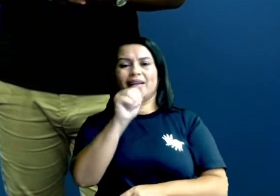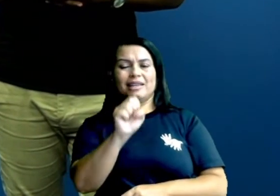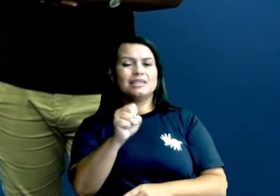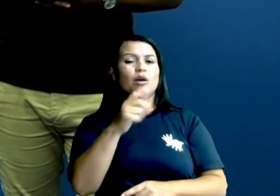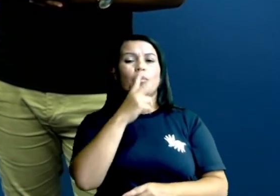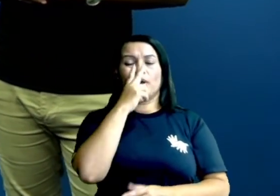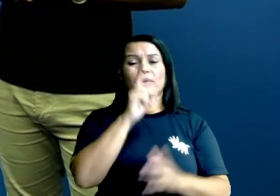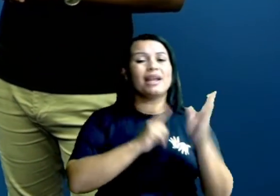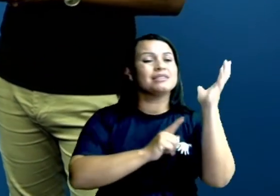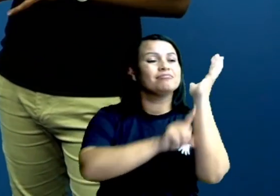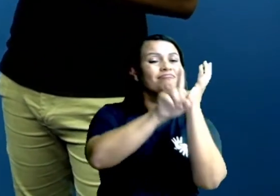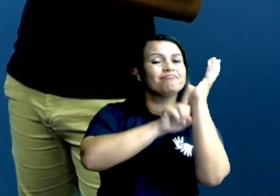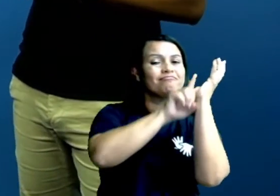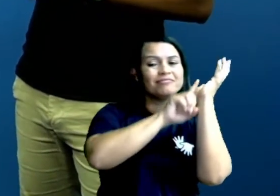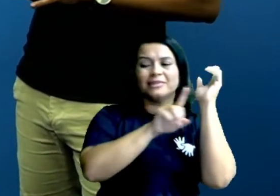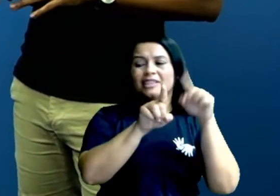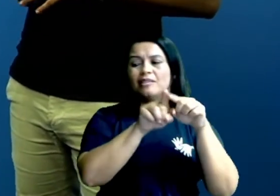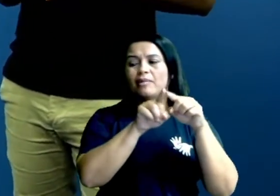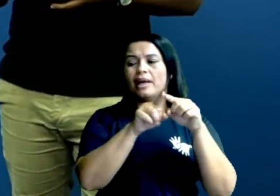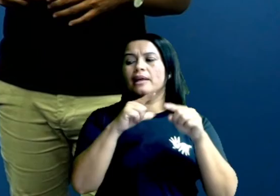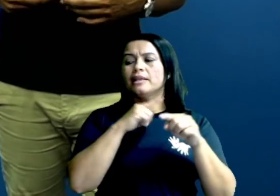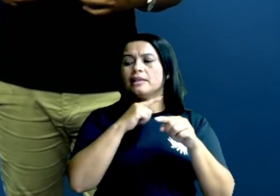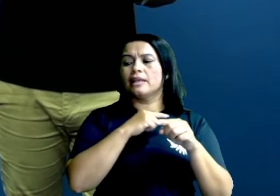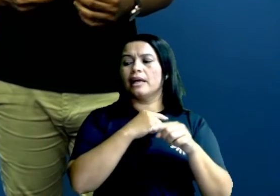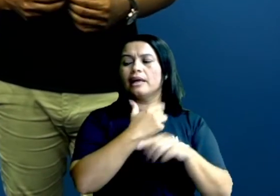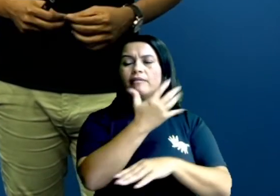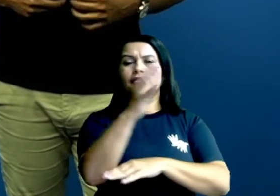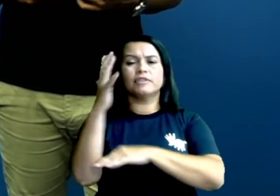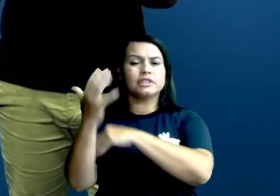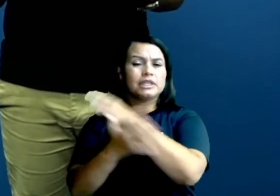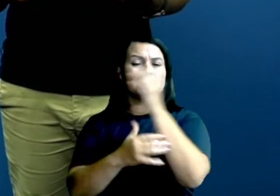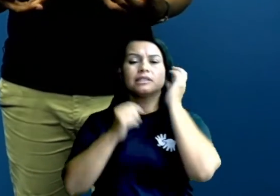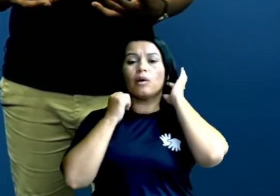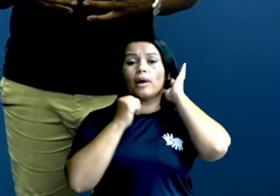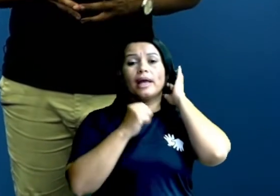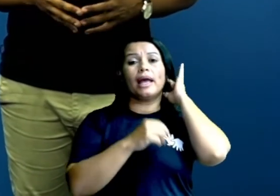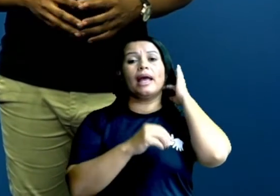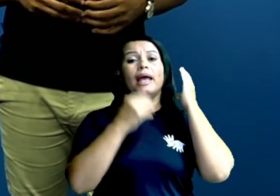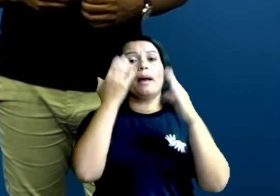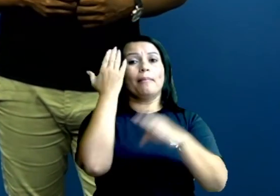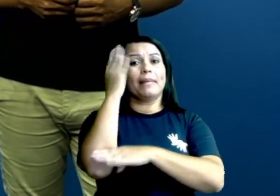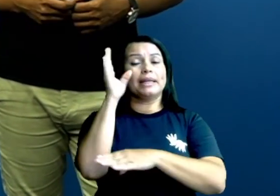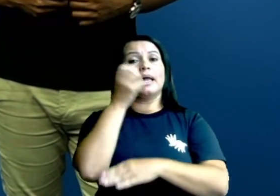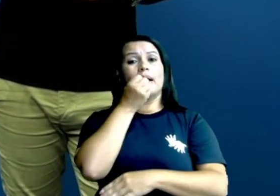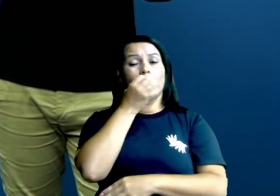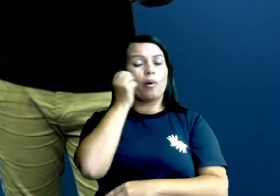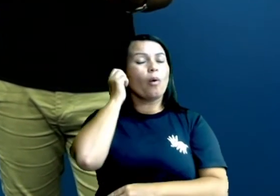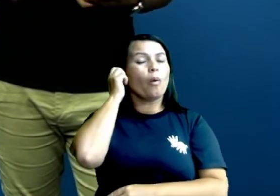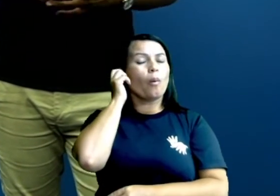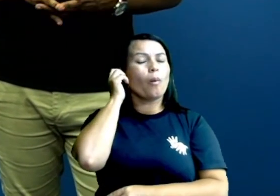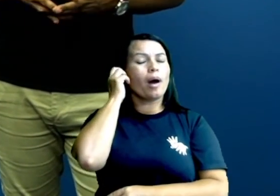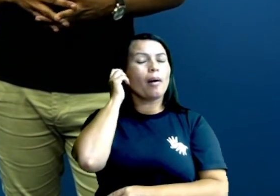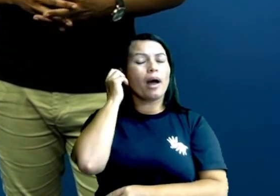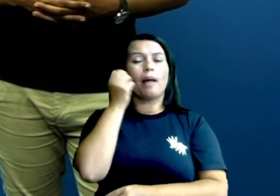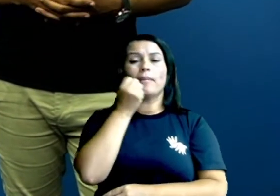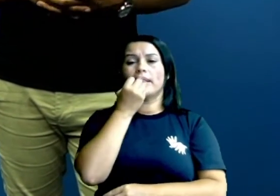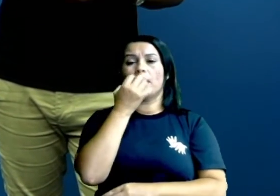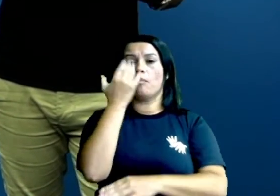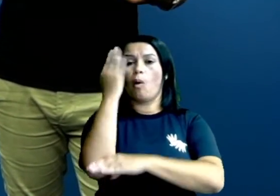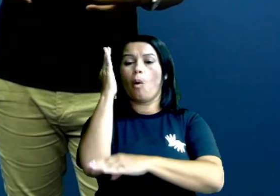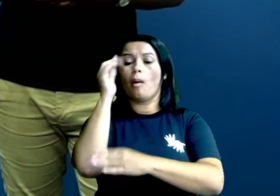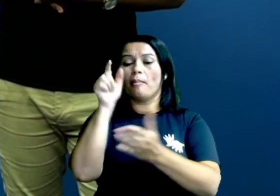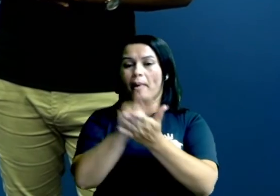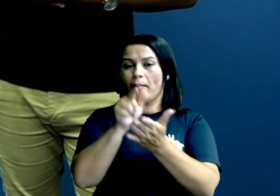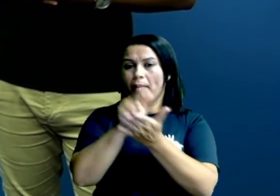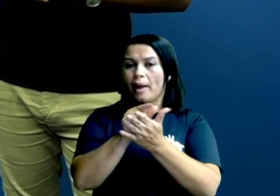dos pinhais, tá? E aí essa vegetação, por conta da madeira ser muito boa para a produção de celulose, ela já sofreu grande impacto ambiental